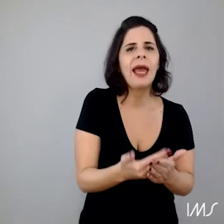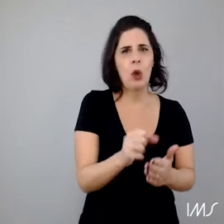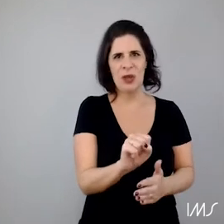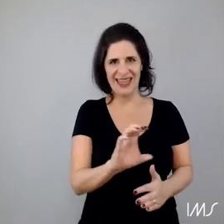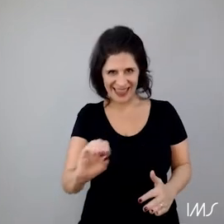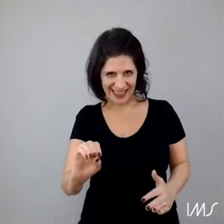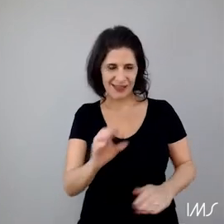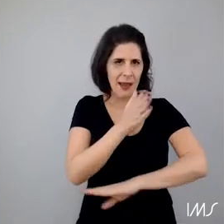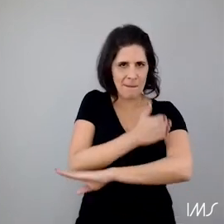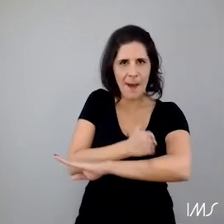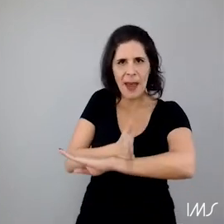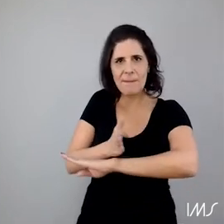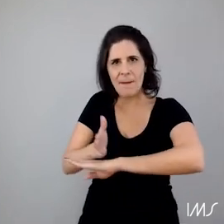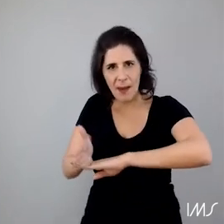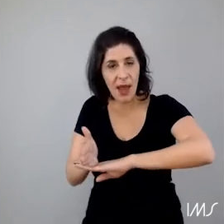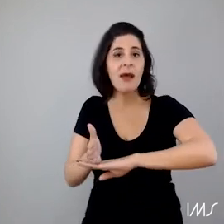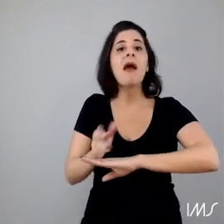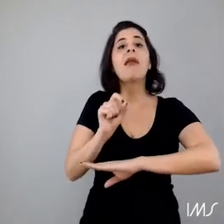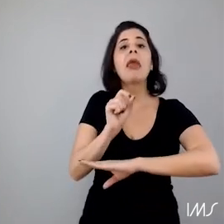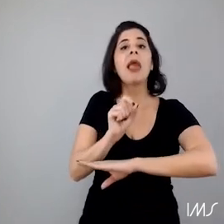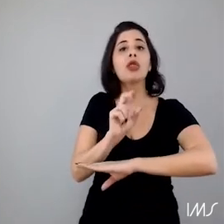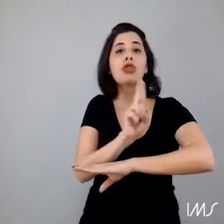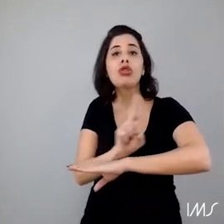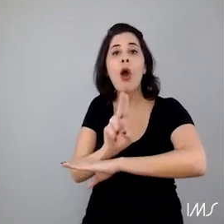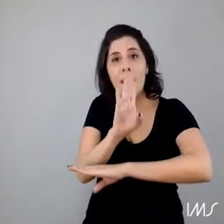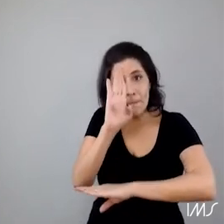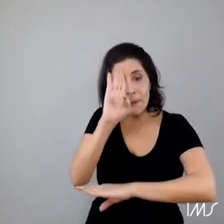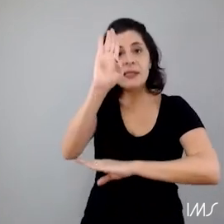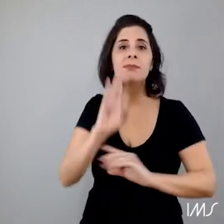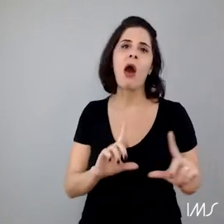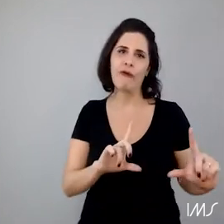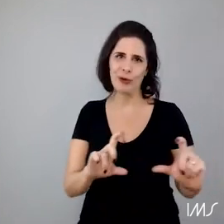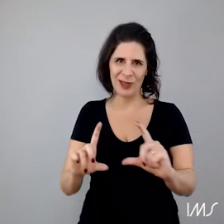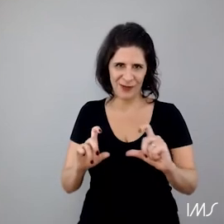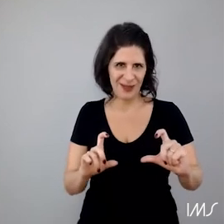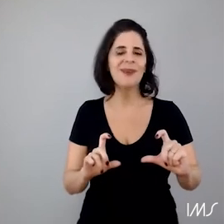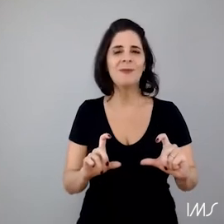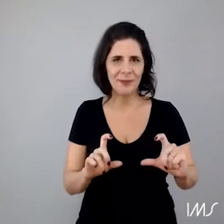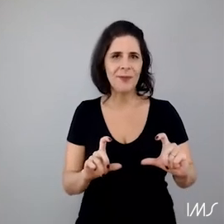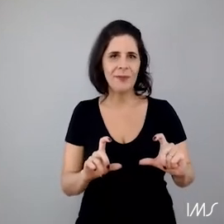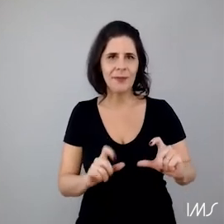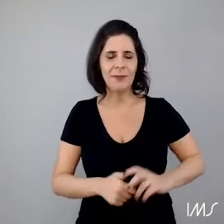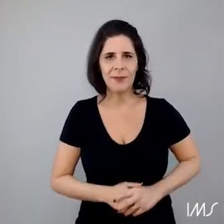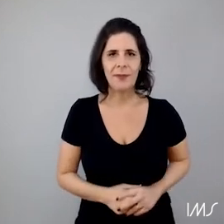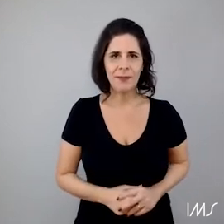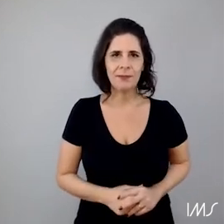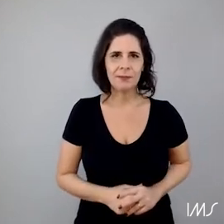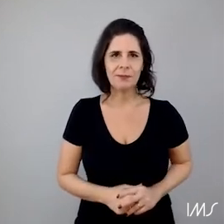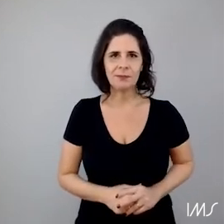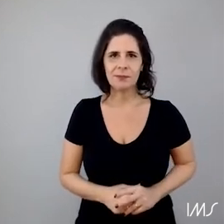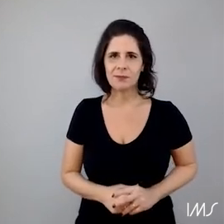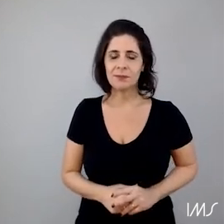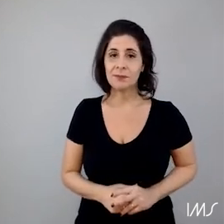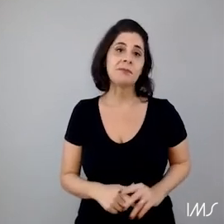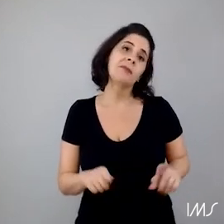fotografia e nomes também não tão grandes, não tão conhecidos. mas que